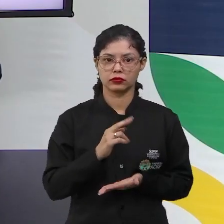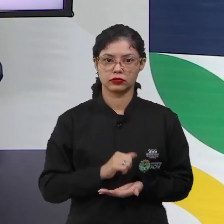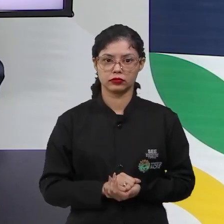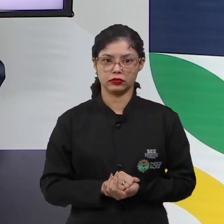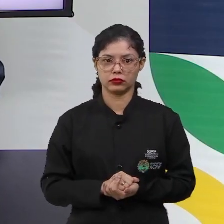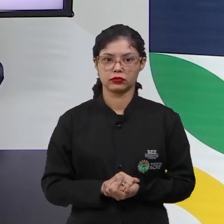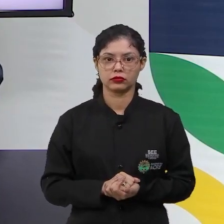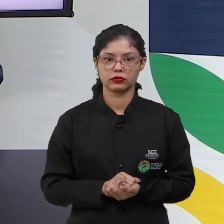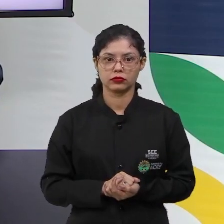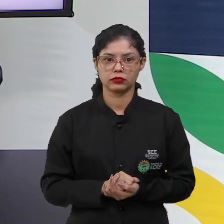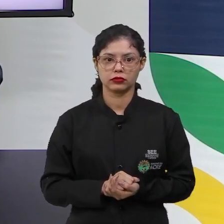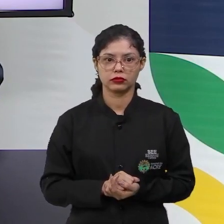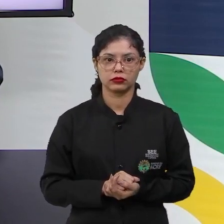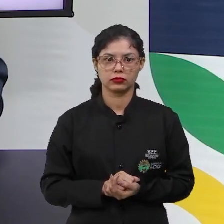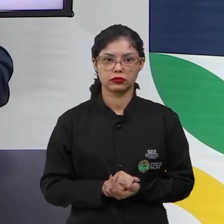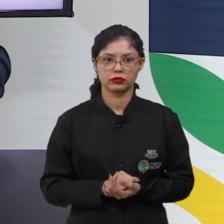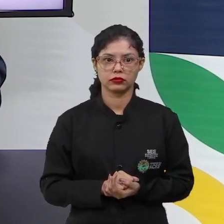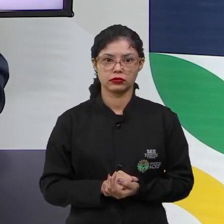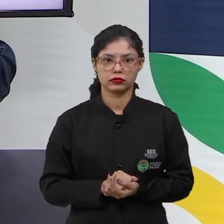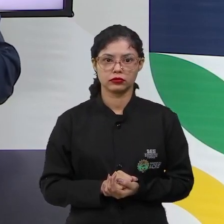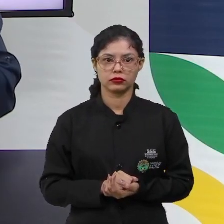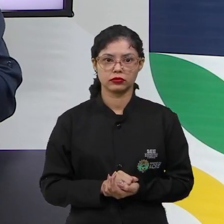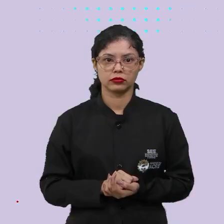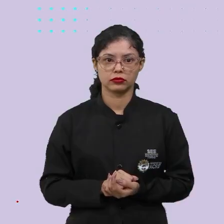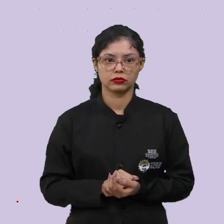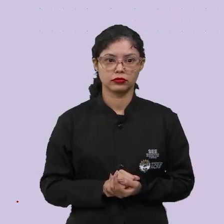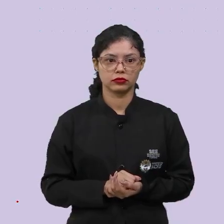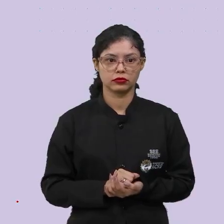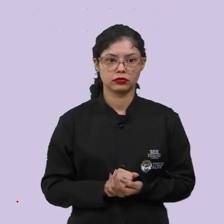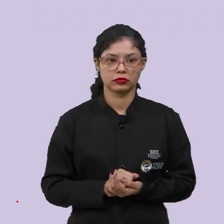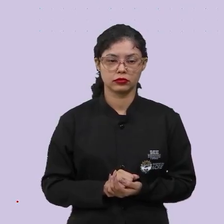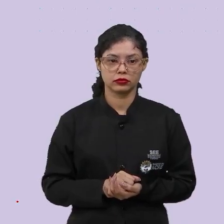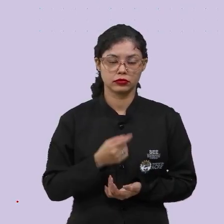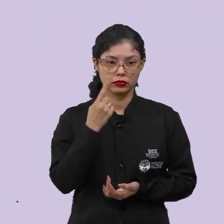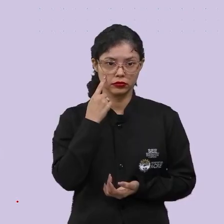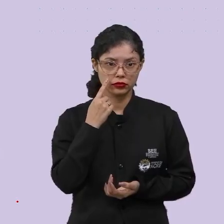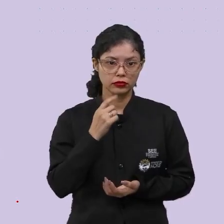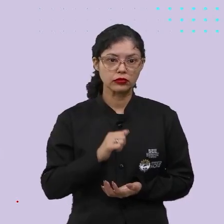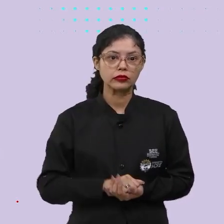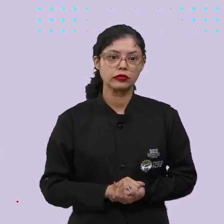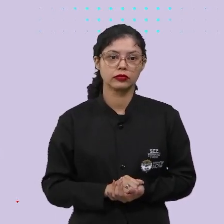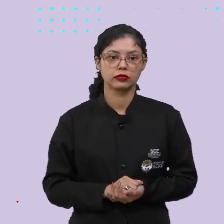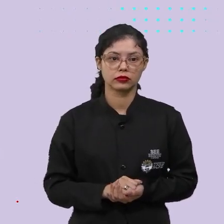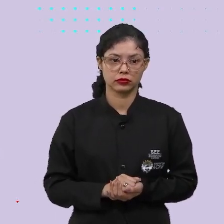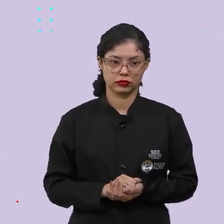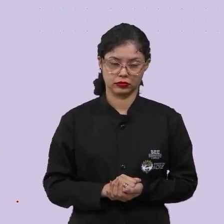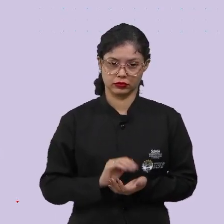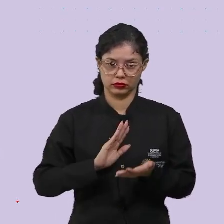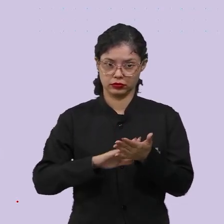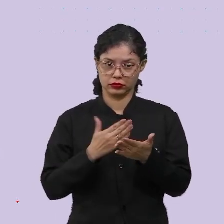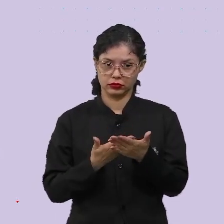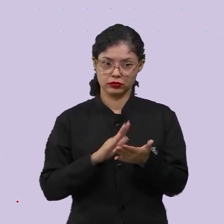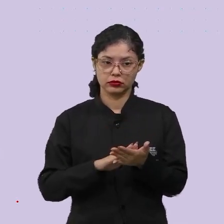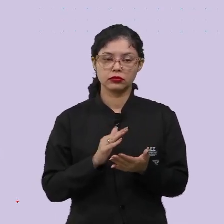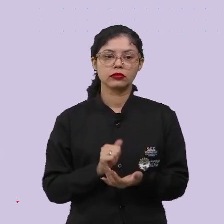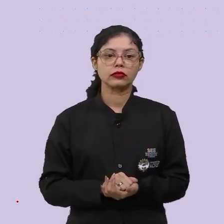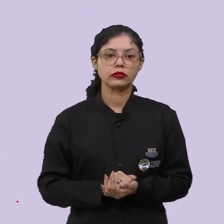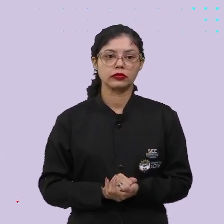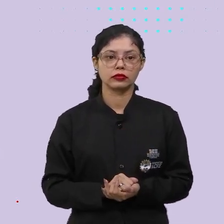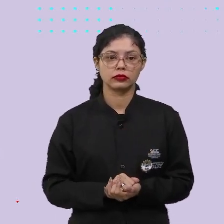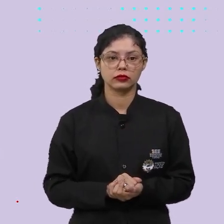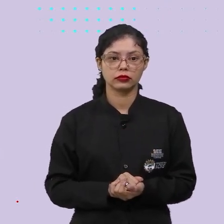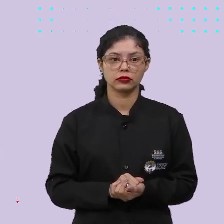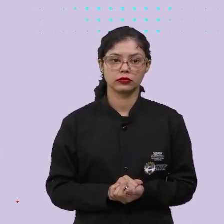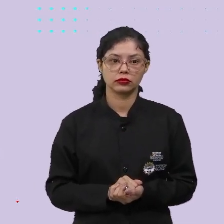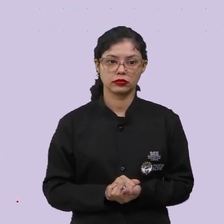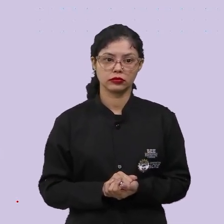a questão vai ficar muito mais fácil, que diz o seguinte: ao observar a imagem, é uma questão de interpretação, que